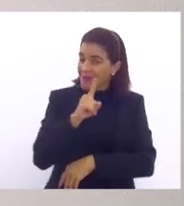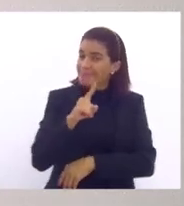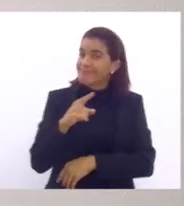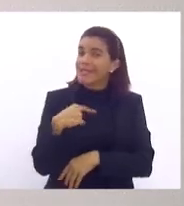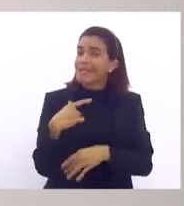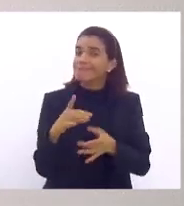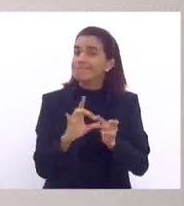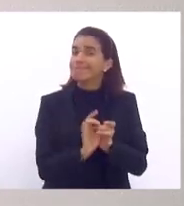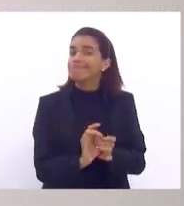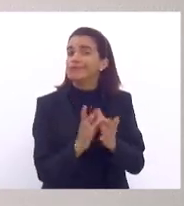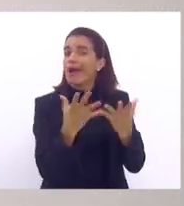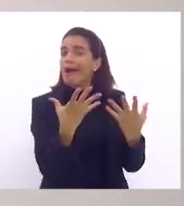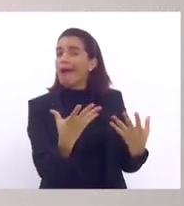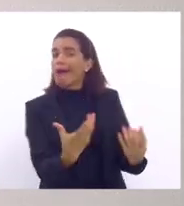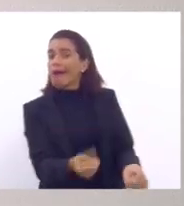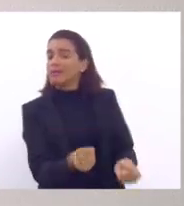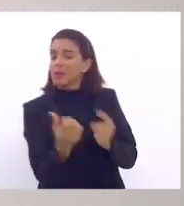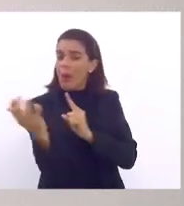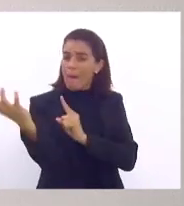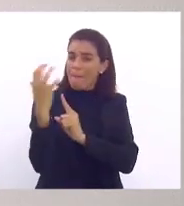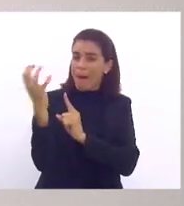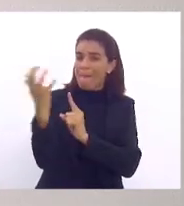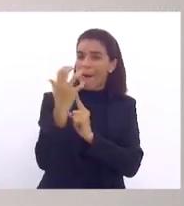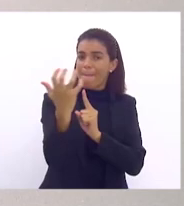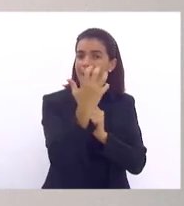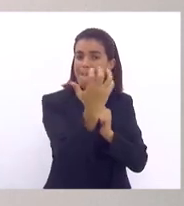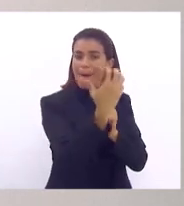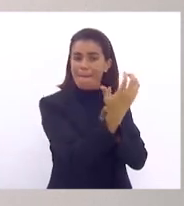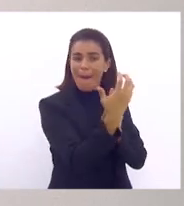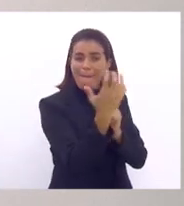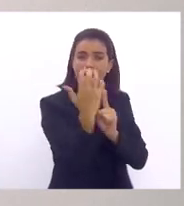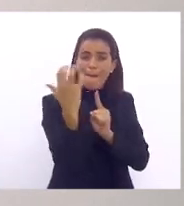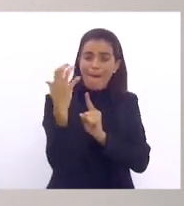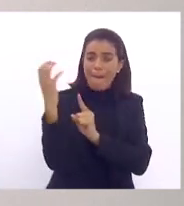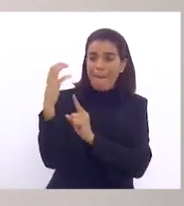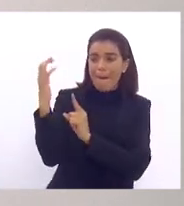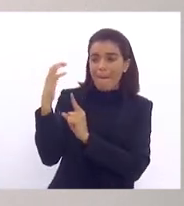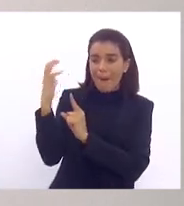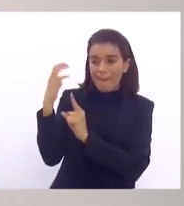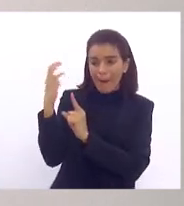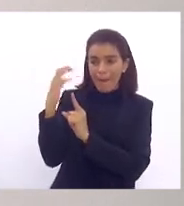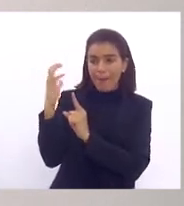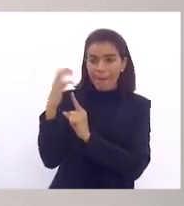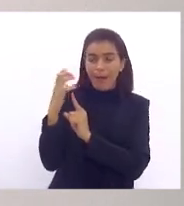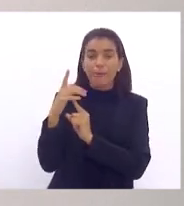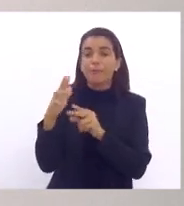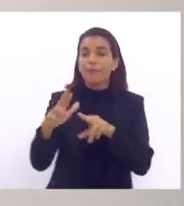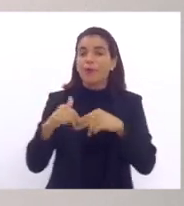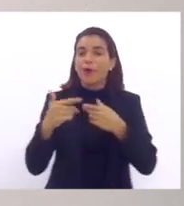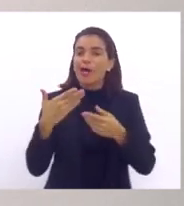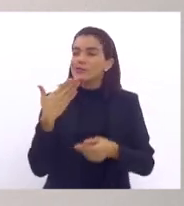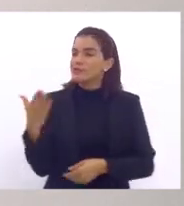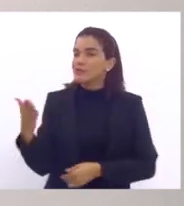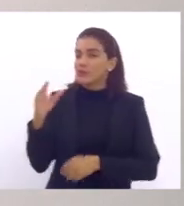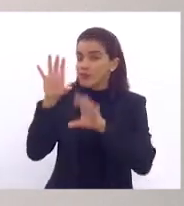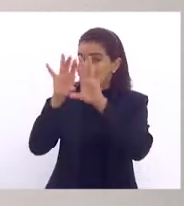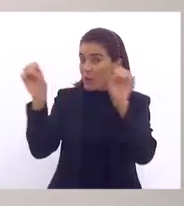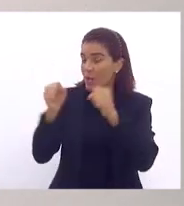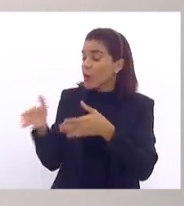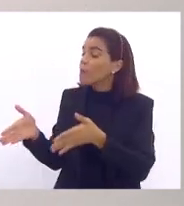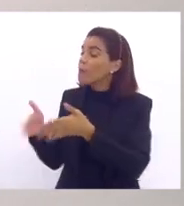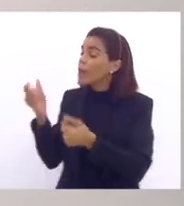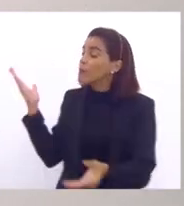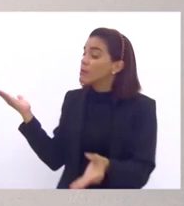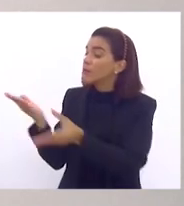pressões por conta de eventuais eh pedidos do Supremo Tribunal Federal para